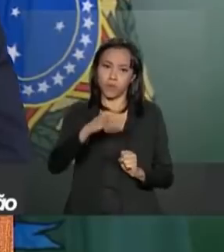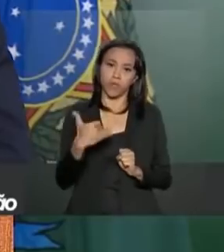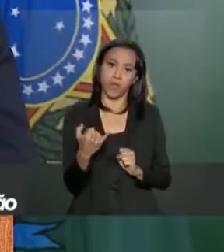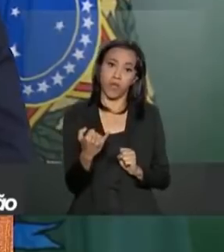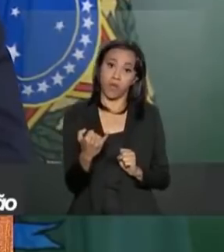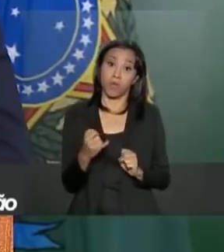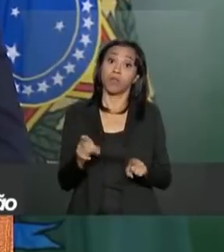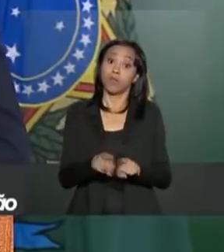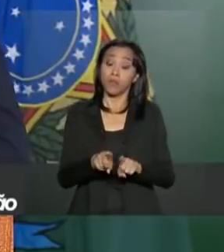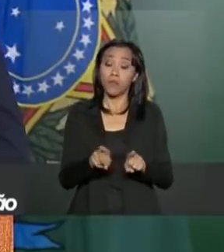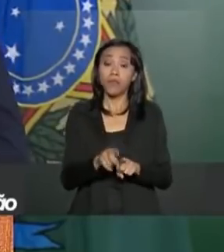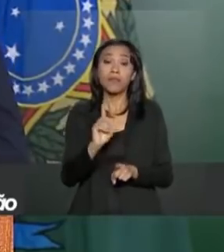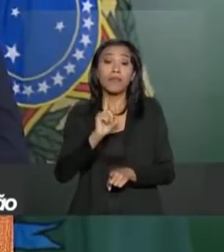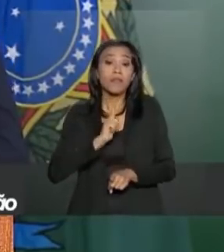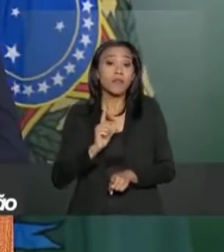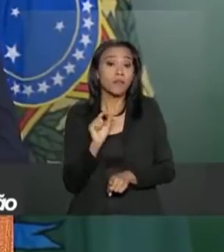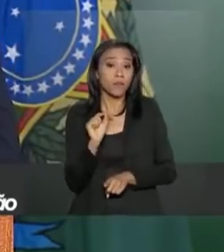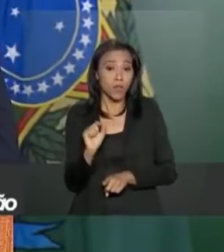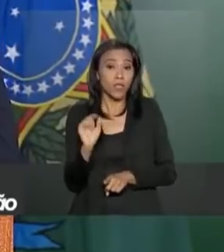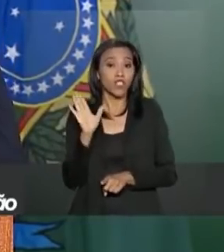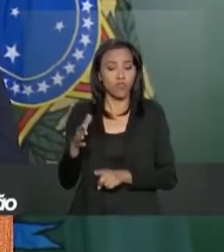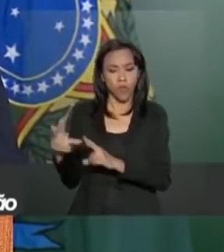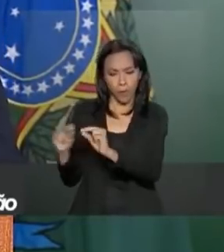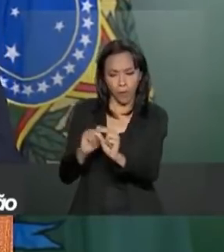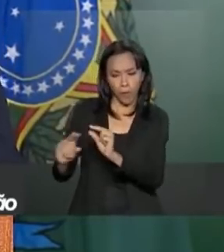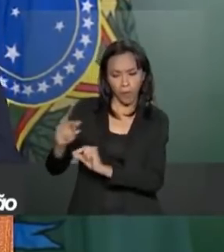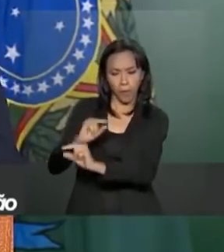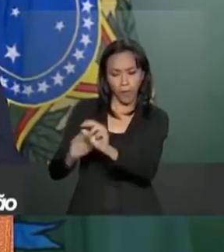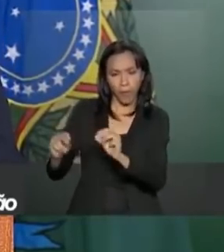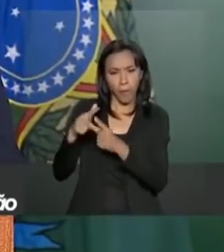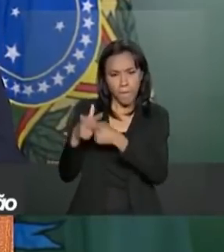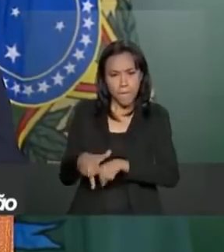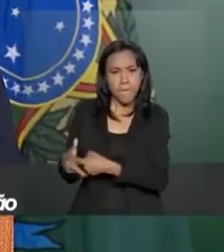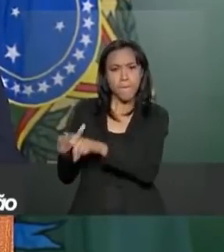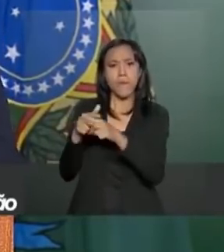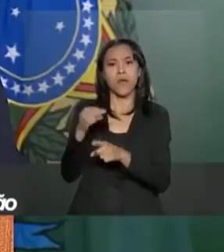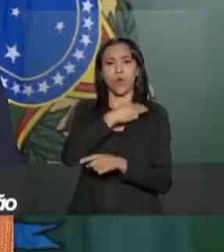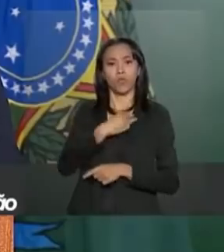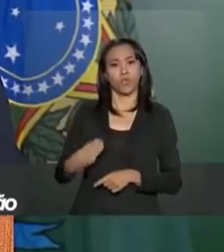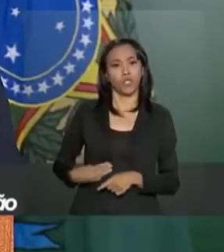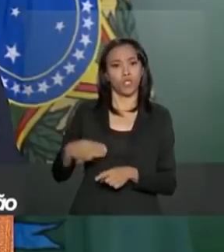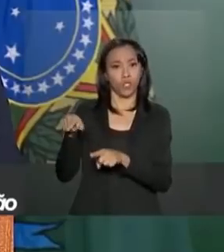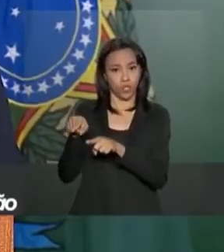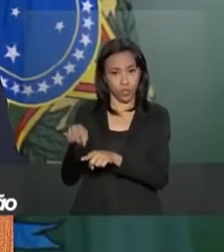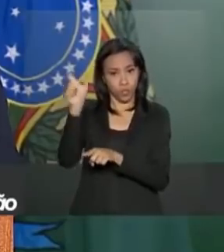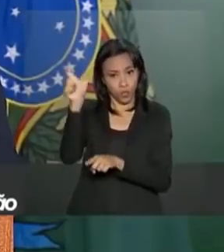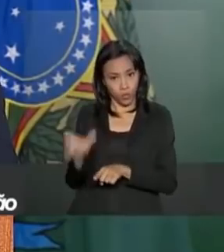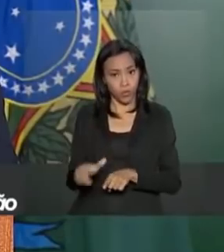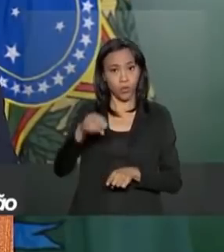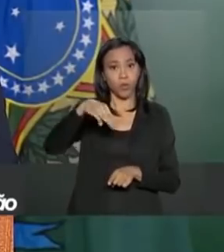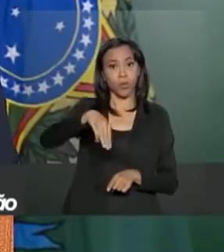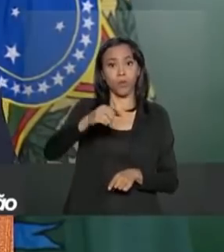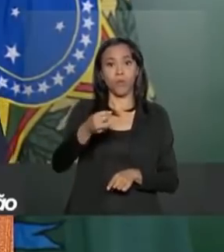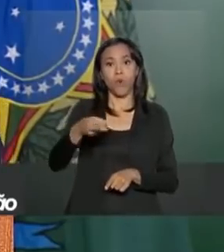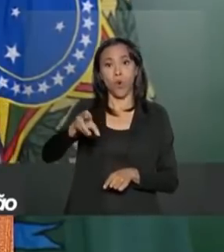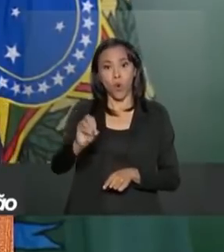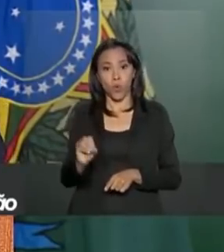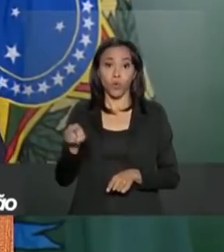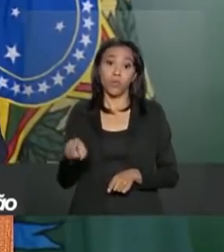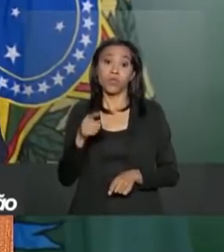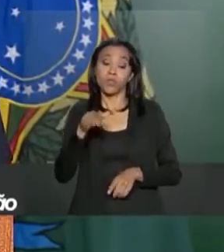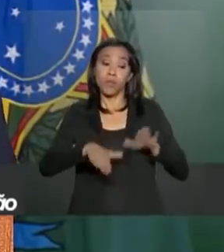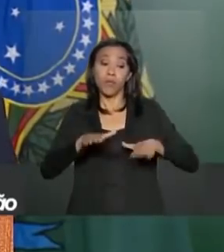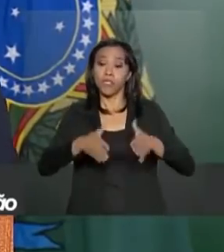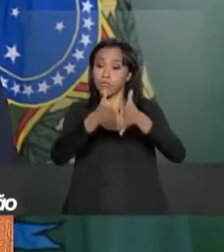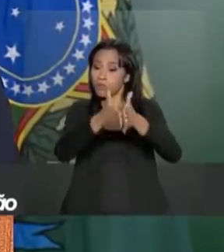a possibilidade ainda com bem costurado com o ministro Sérgio Moro sim se tiver comprar mais armas tendo em vista o número de